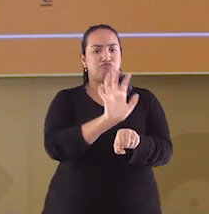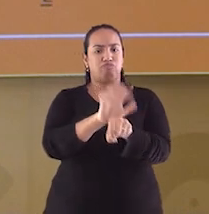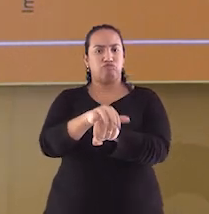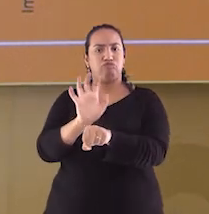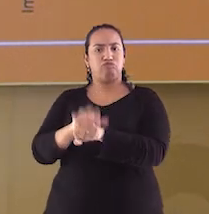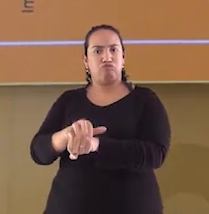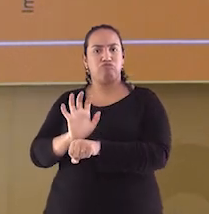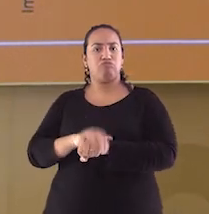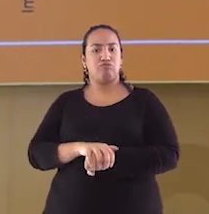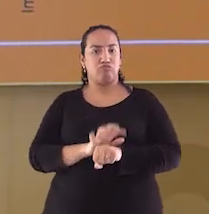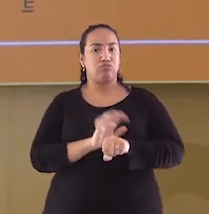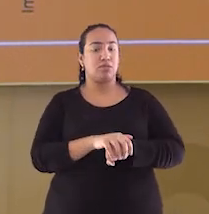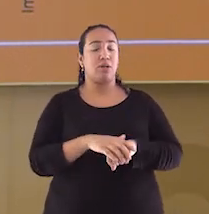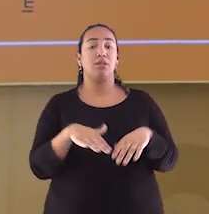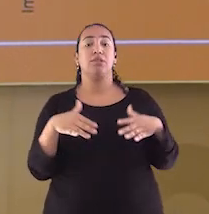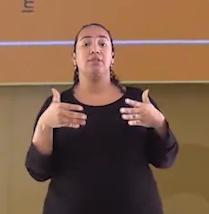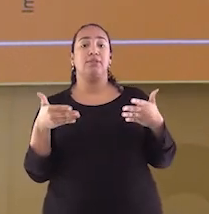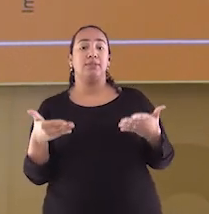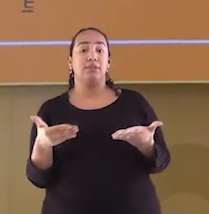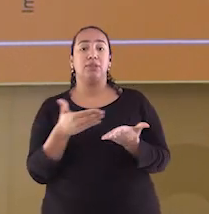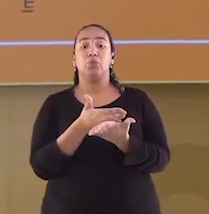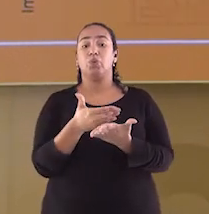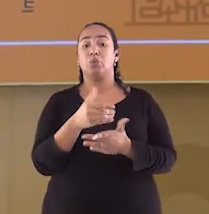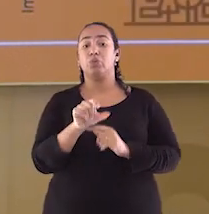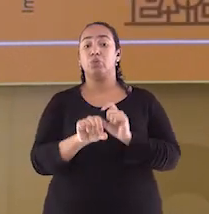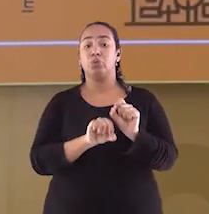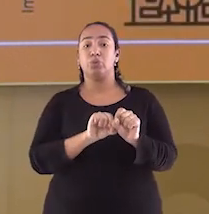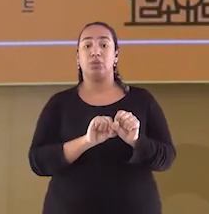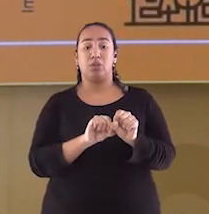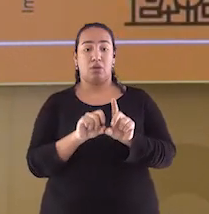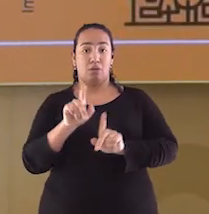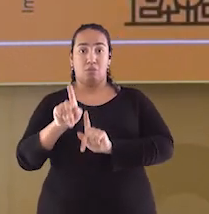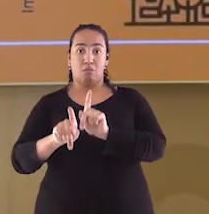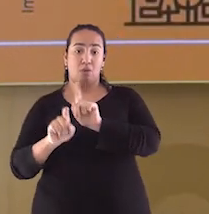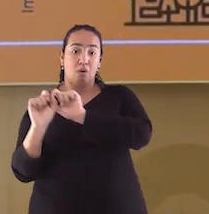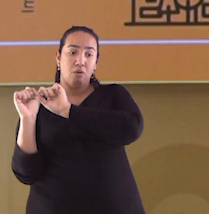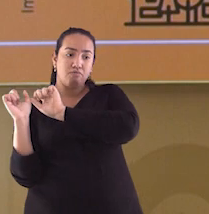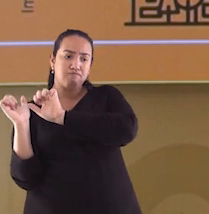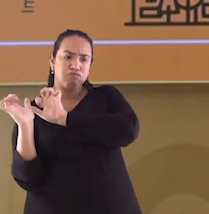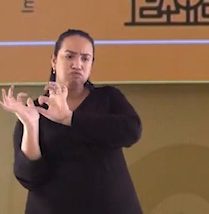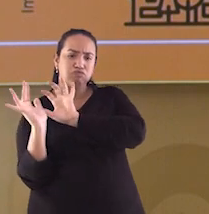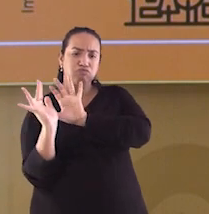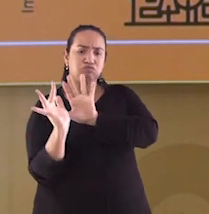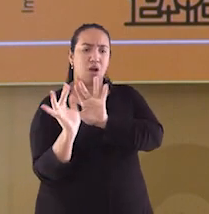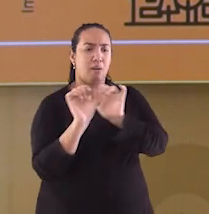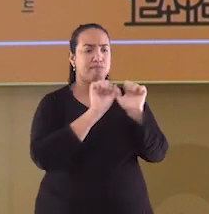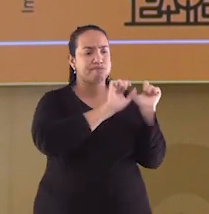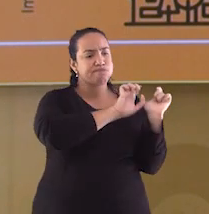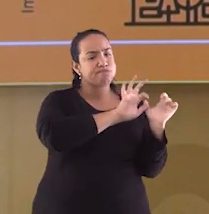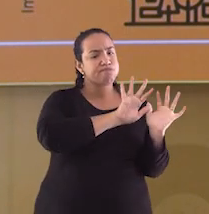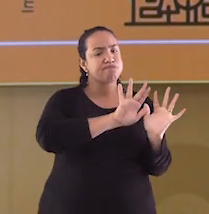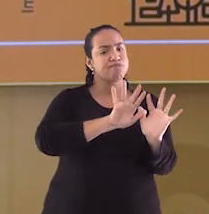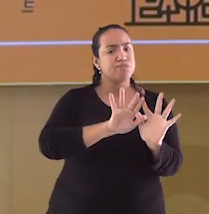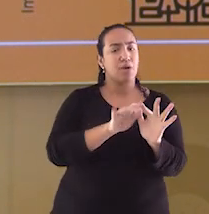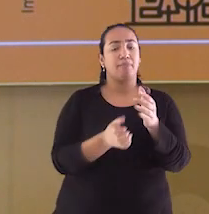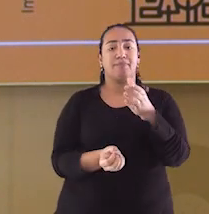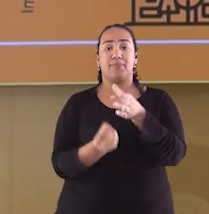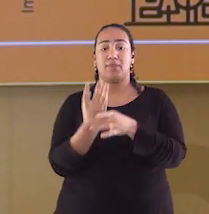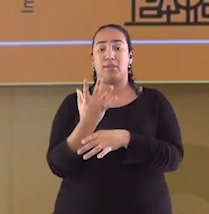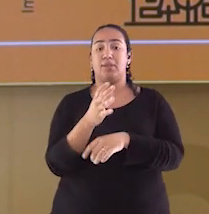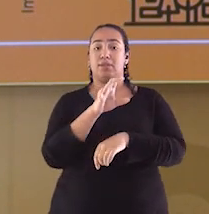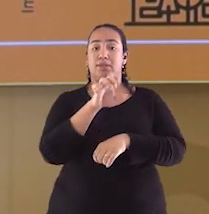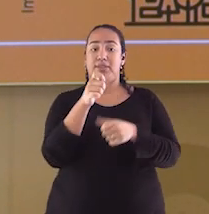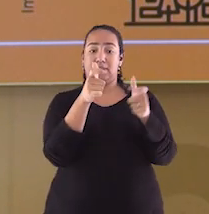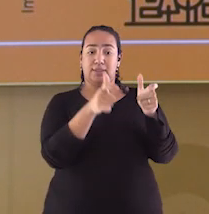colonização. Então, começaram a povoar outras partes do nosso estado,